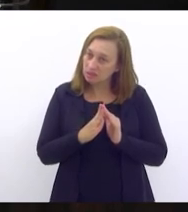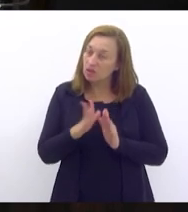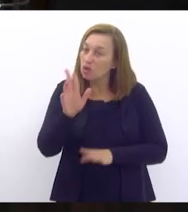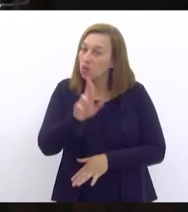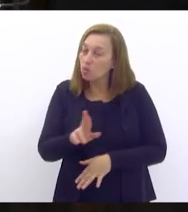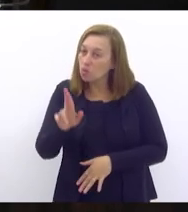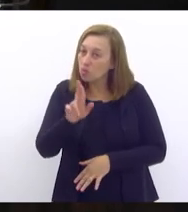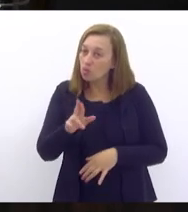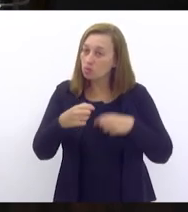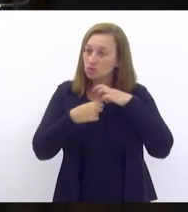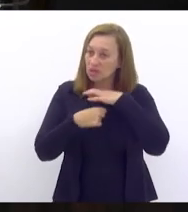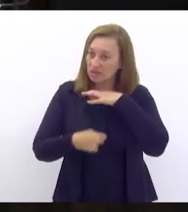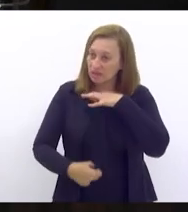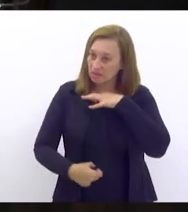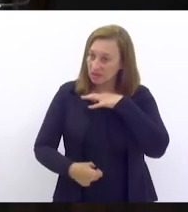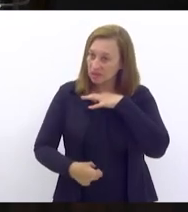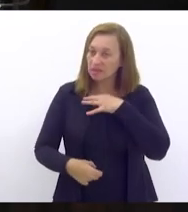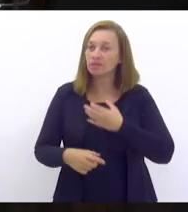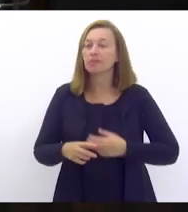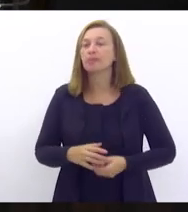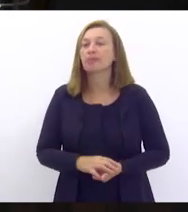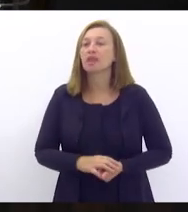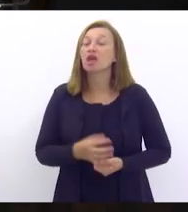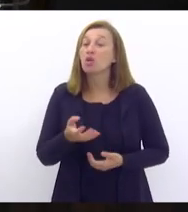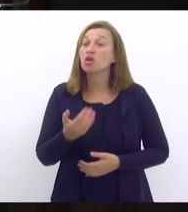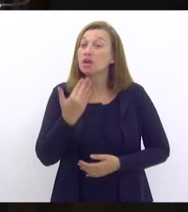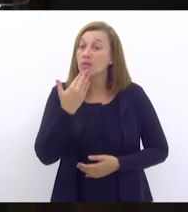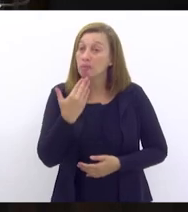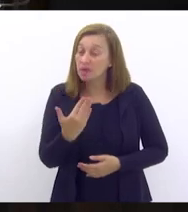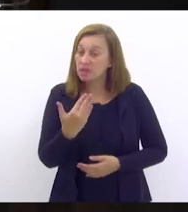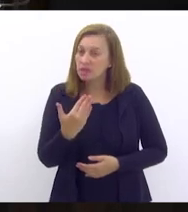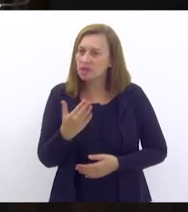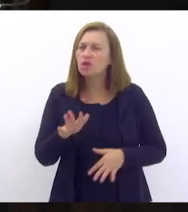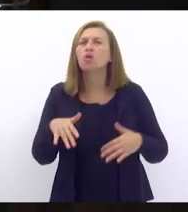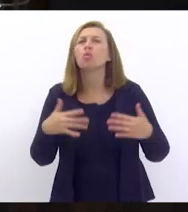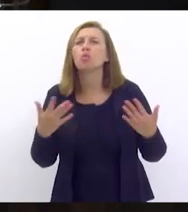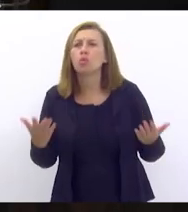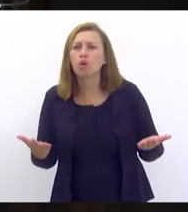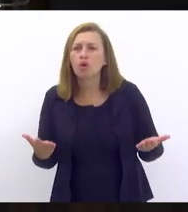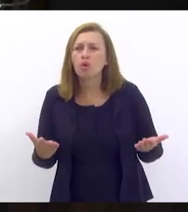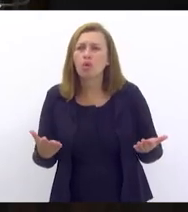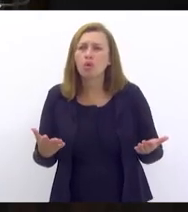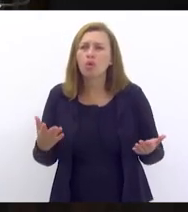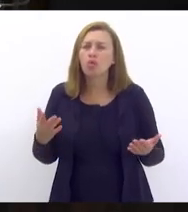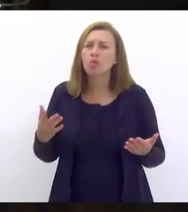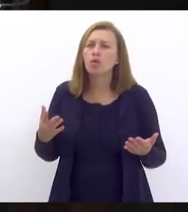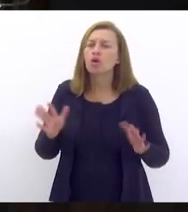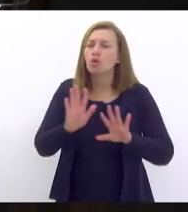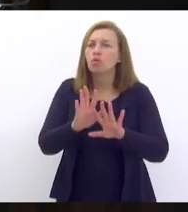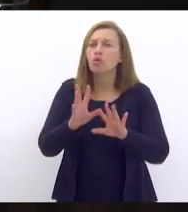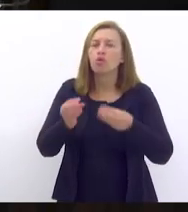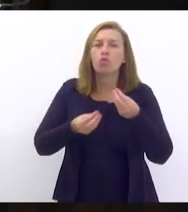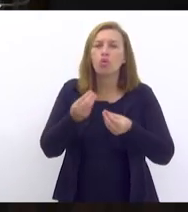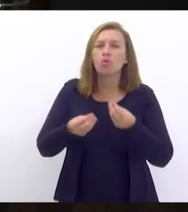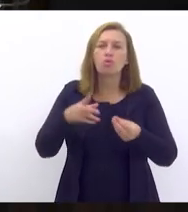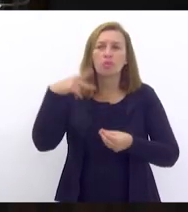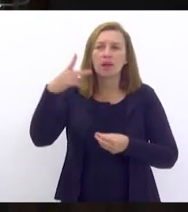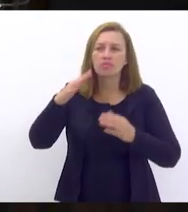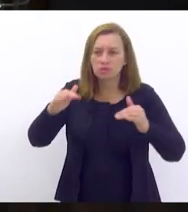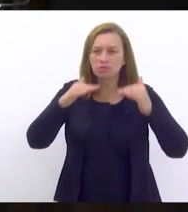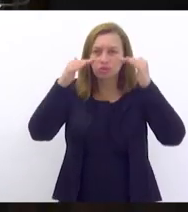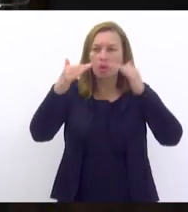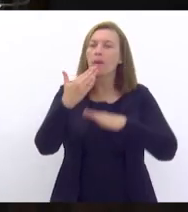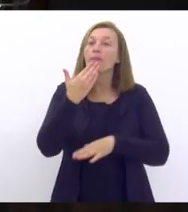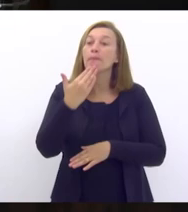da gravata. Eu queria solicitar, como o parlamento é soberano, eu queria